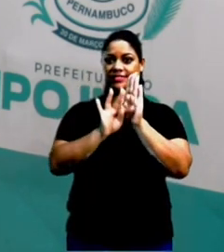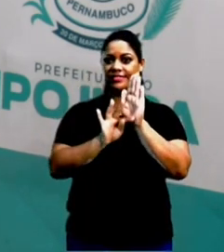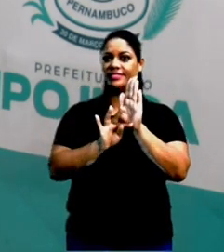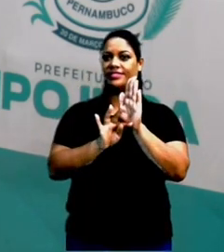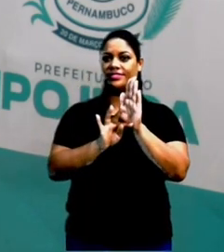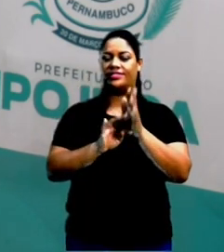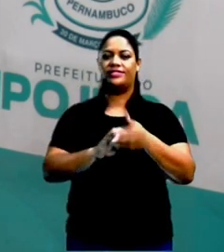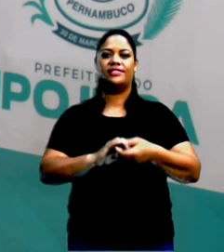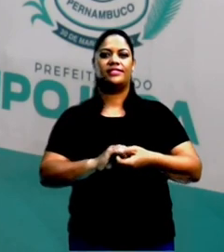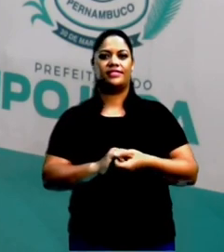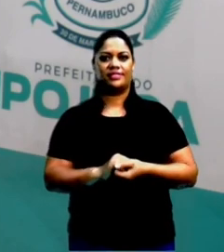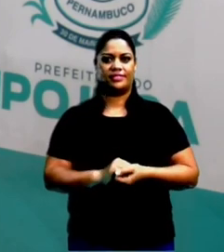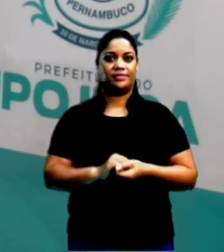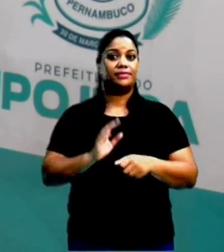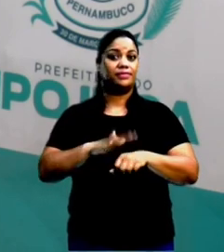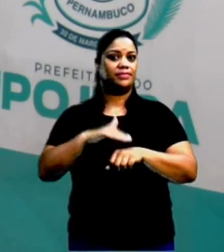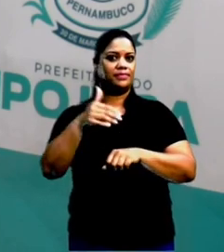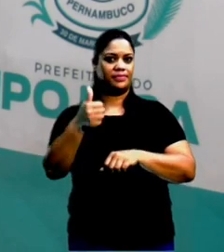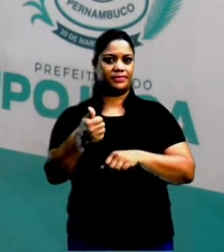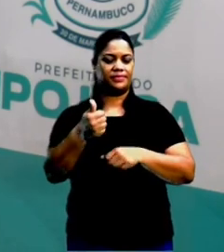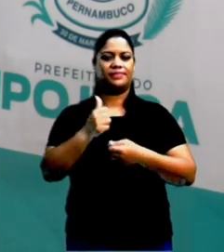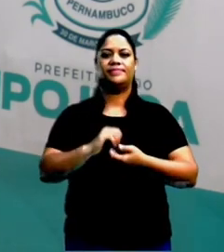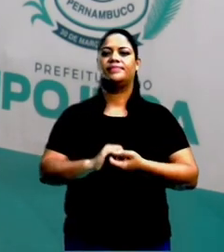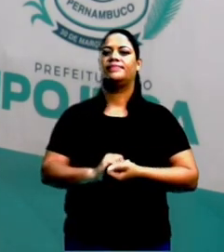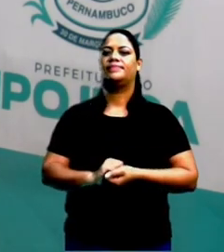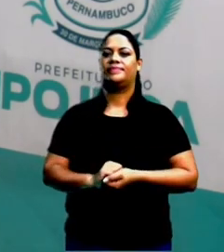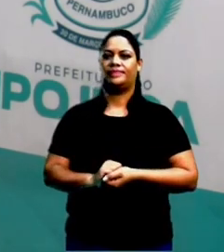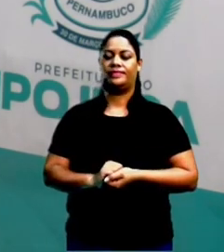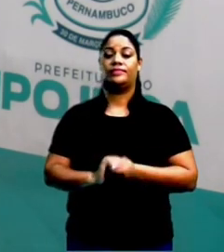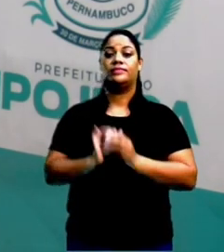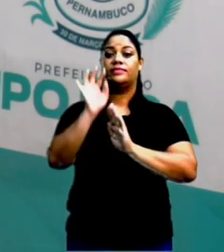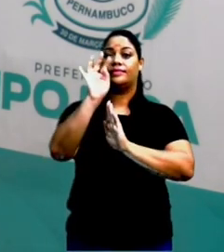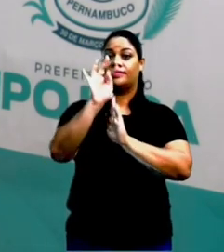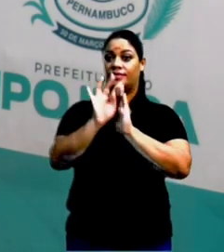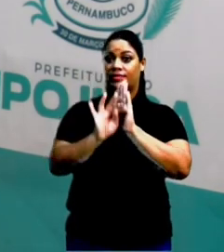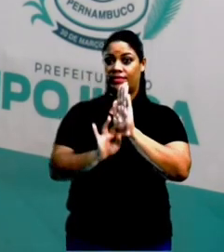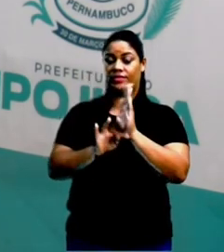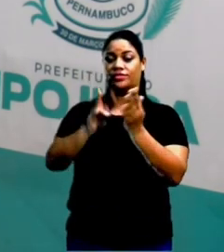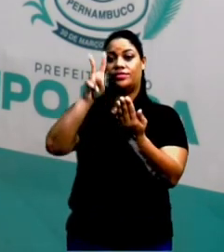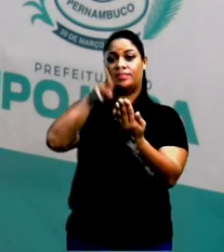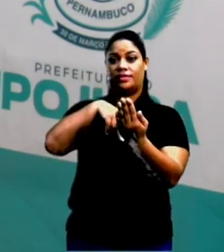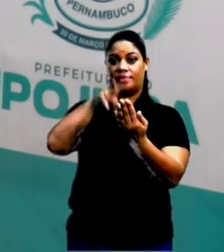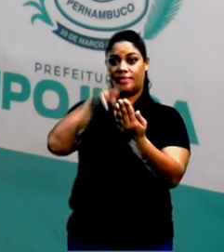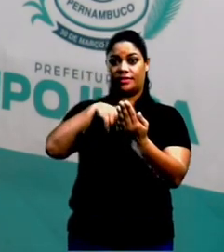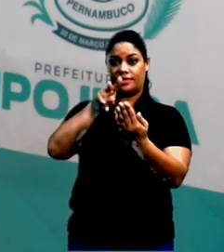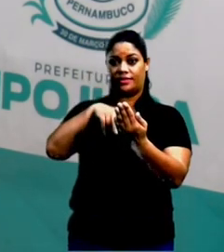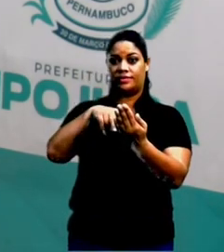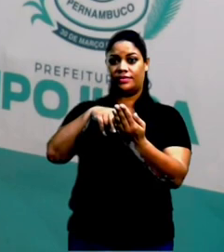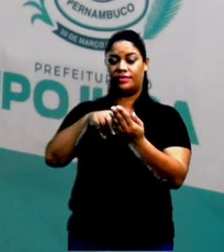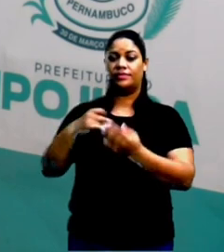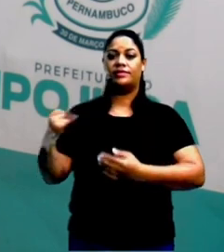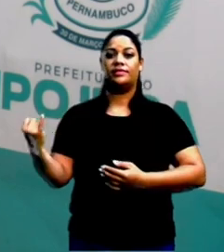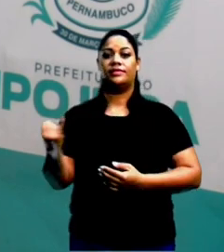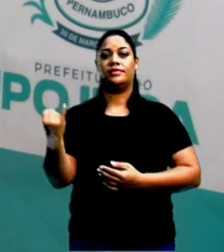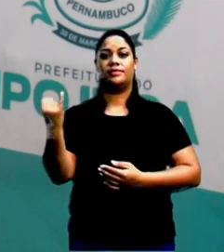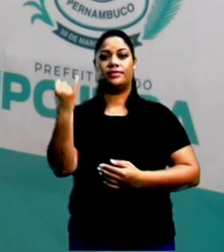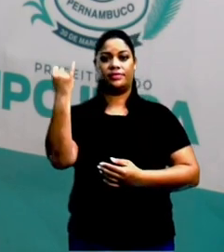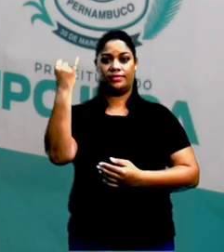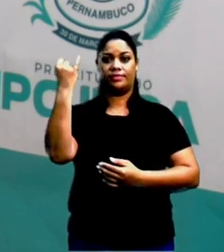seja mais atrativo. O texto, a leitura, ela é muito